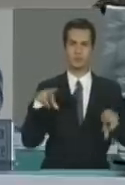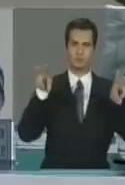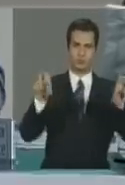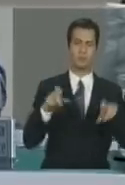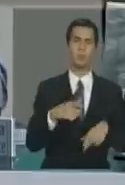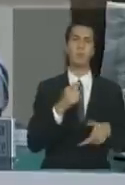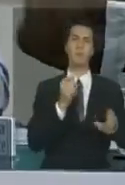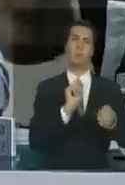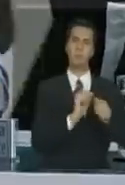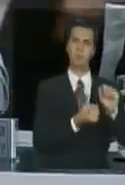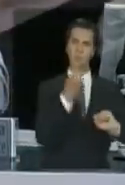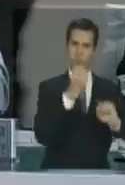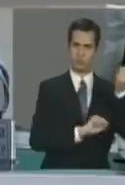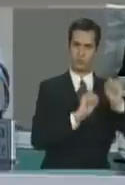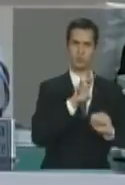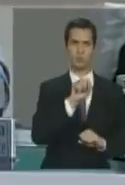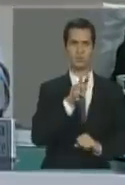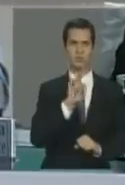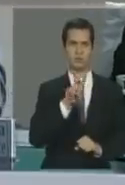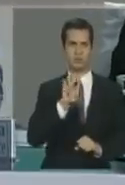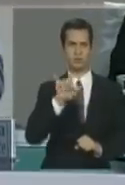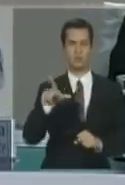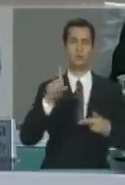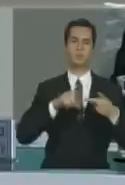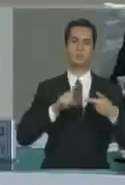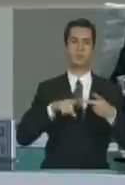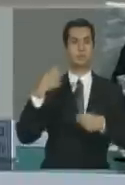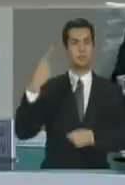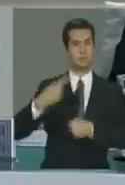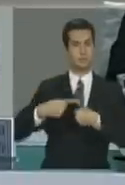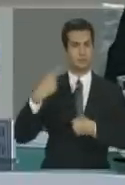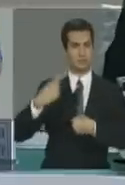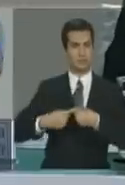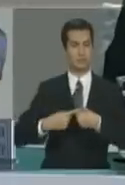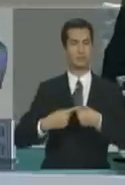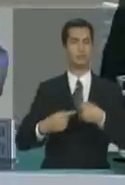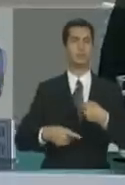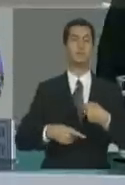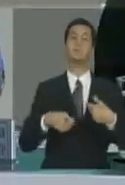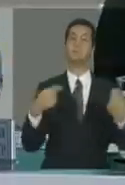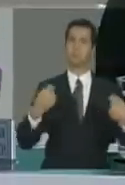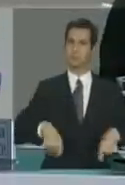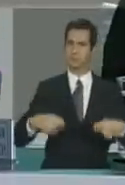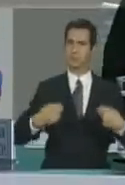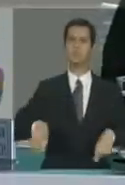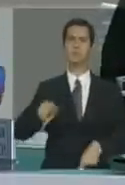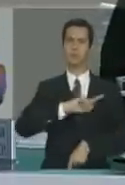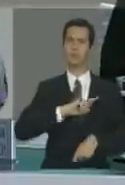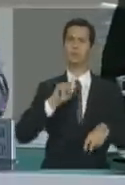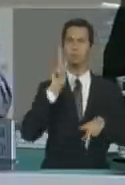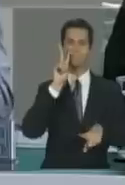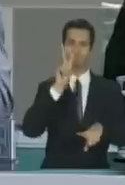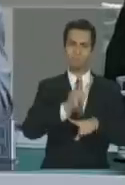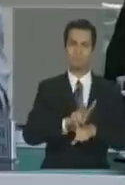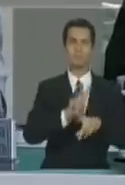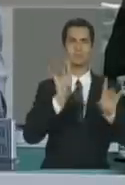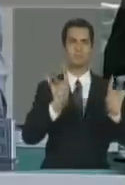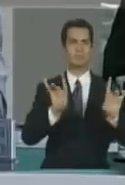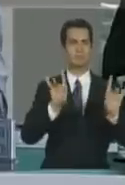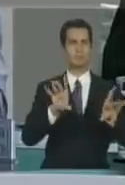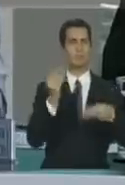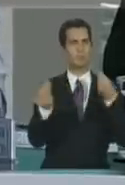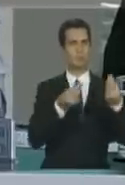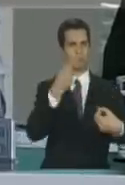sustentáveis, cidades, e aí é essencial esse olhar sobre cidades, esse